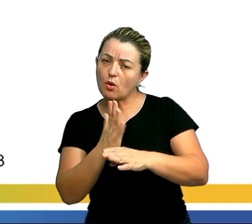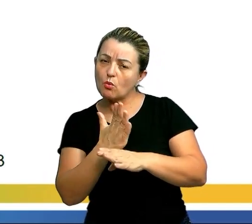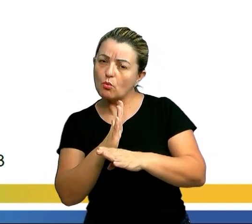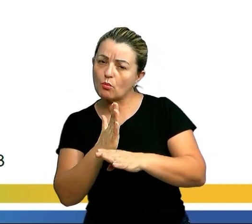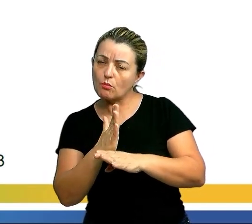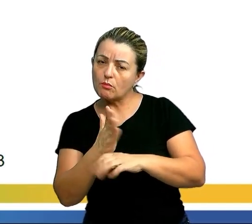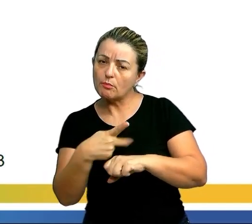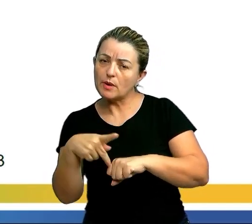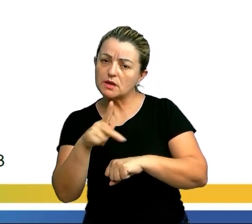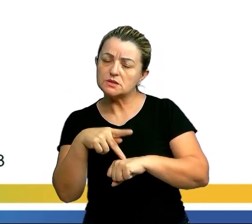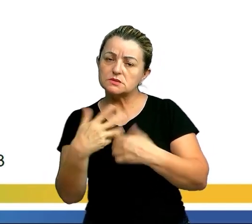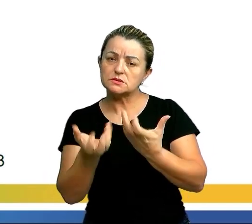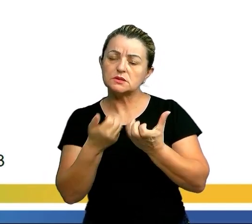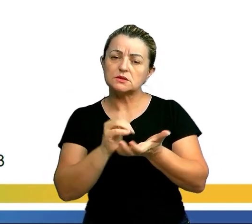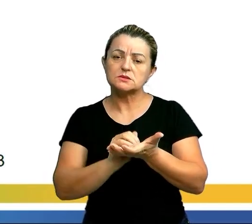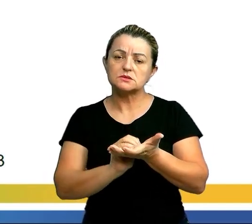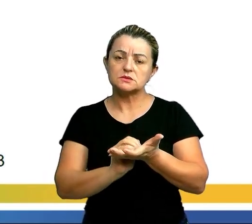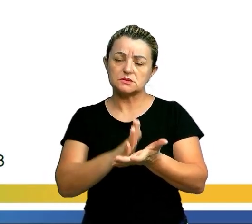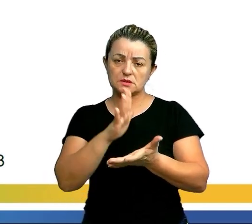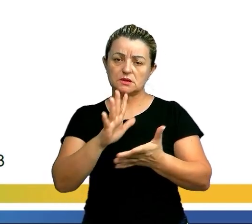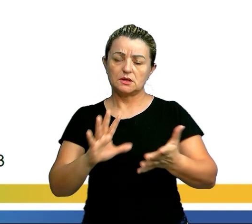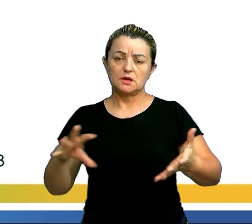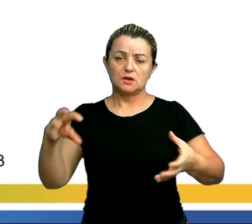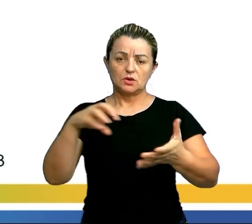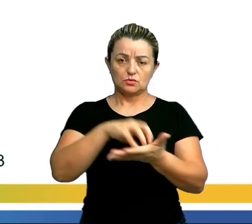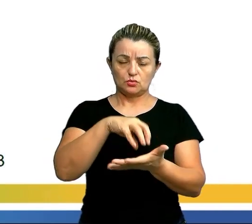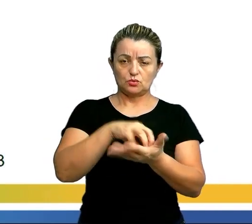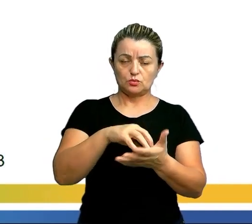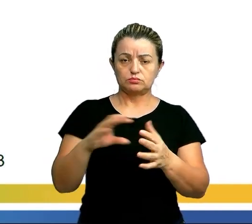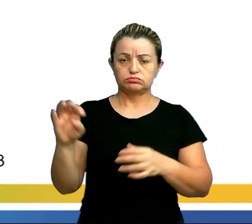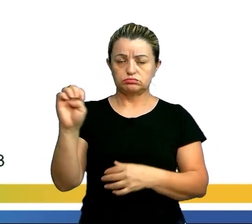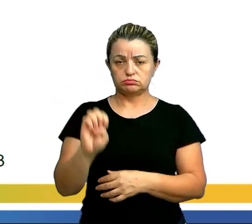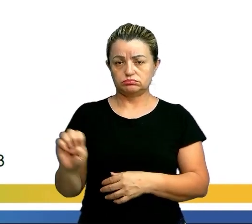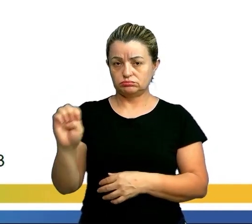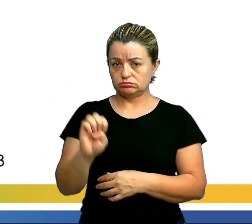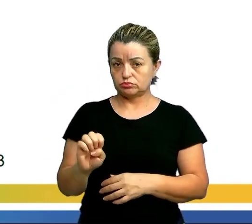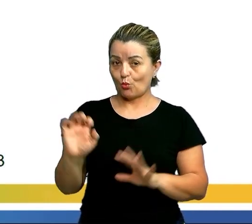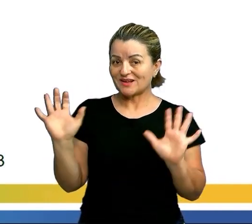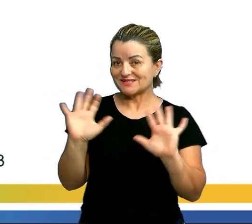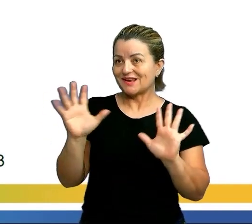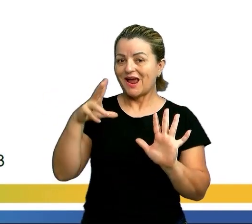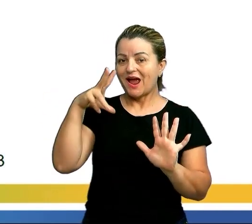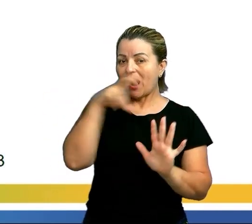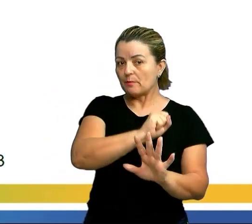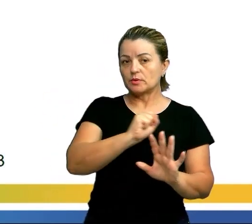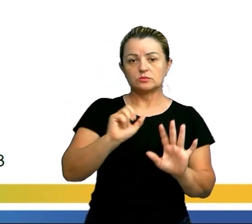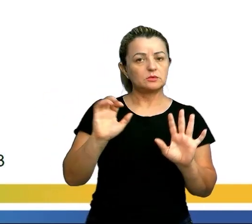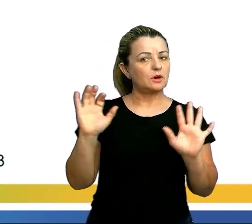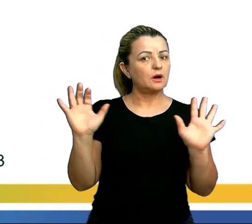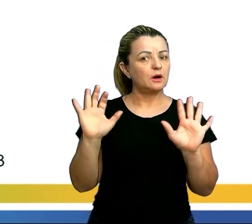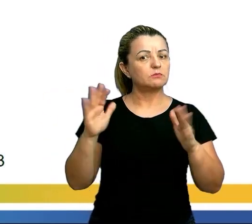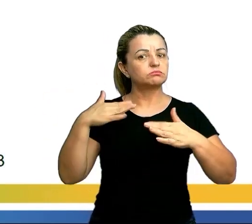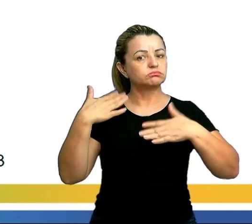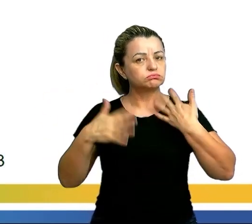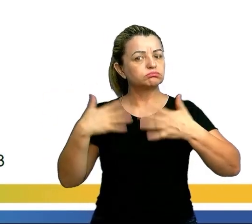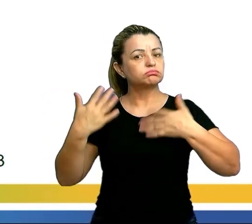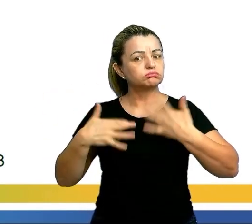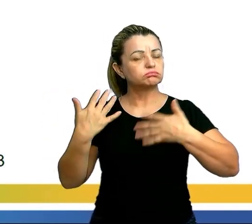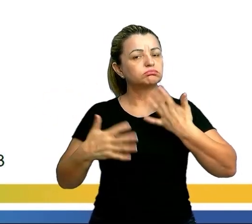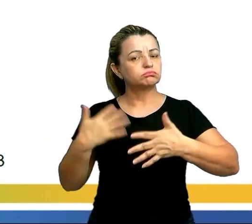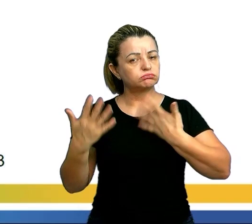caso algum país queira sair da União Europeia, né? Isso não acontece de uma hora para outra. O país